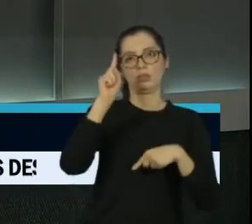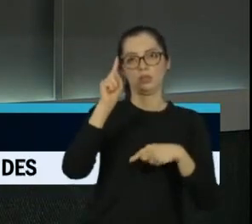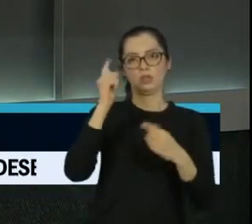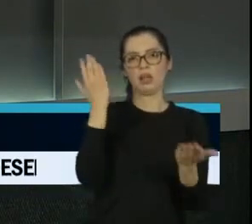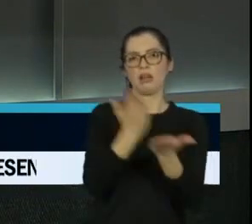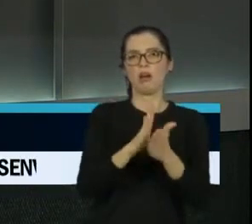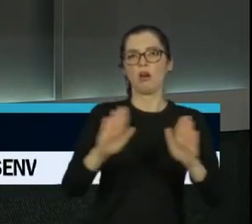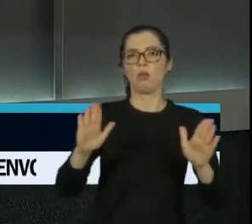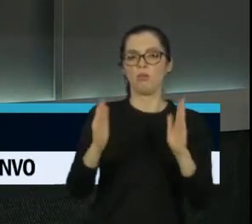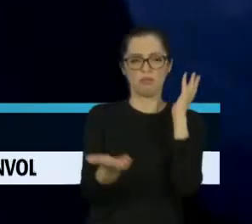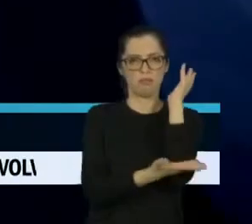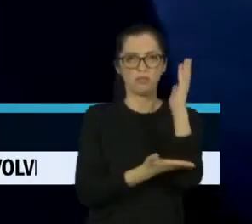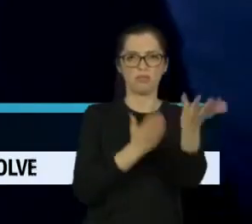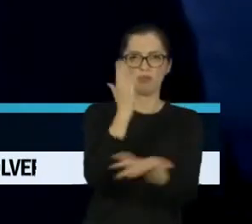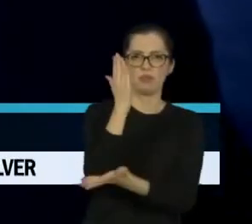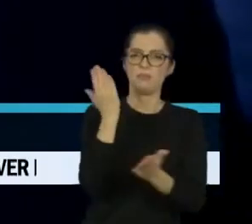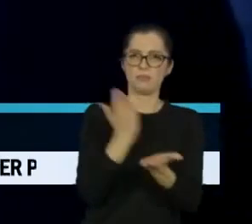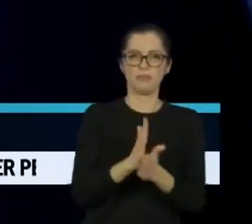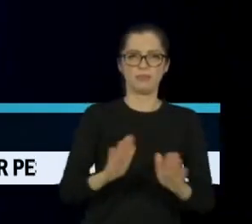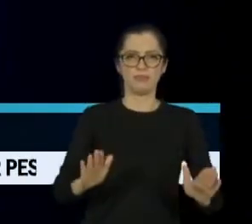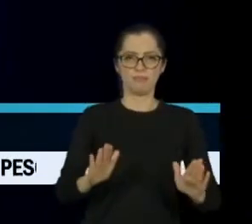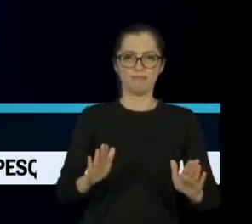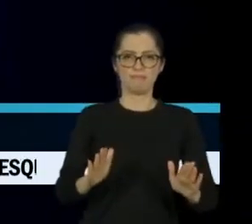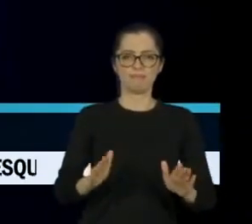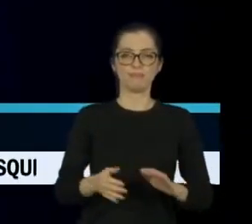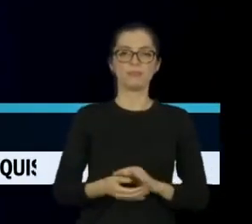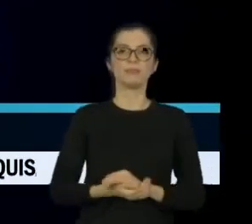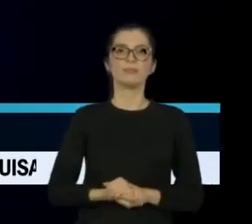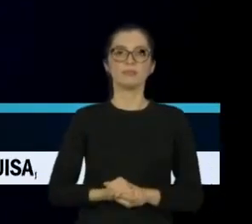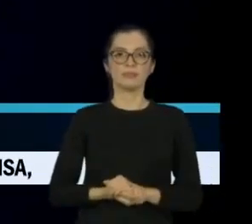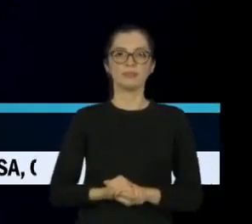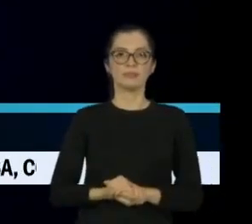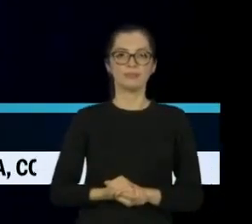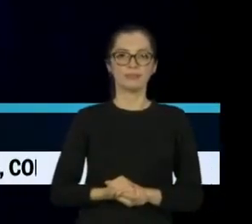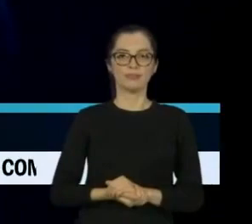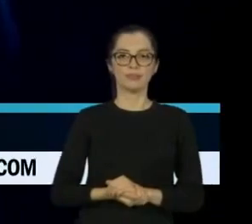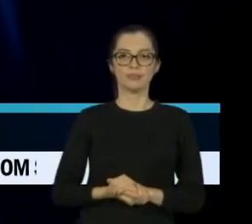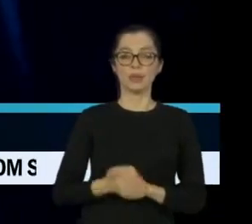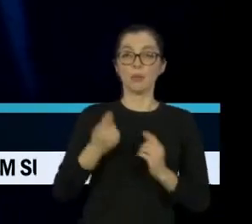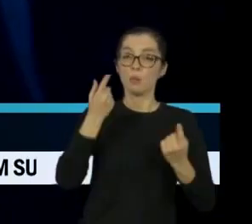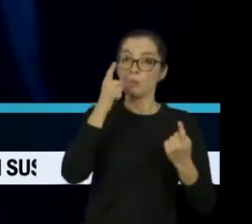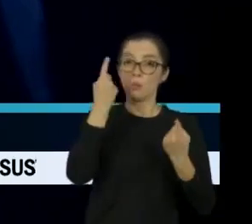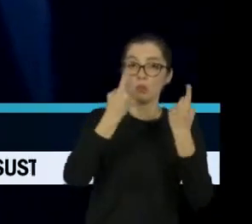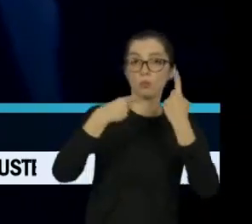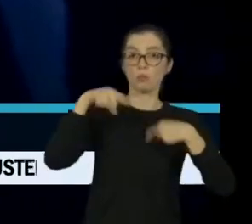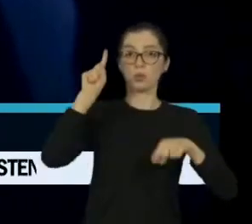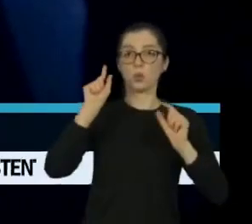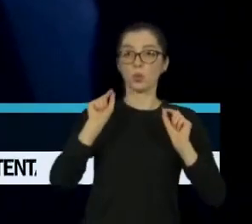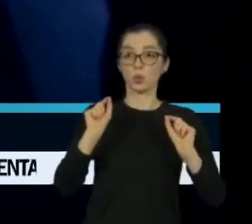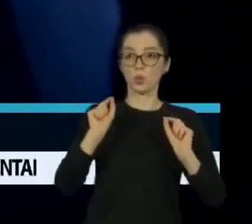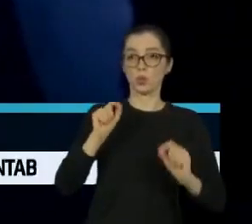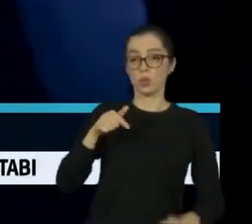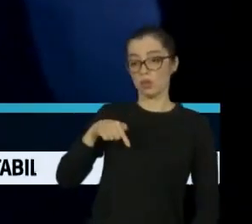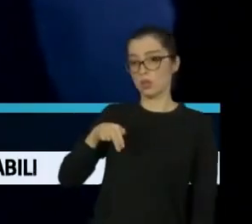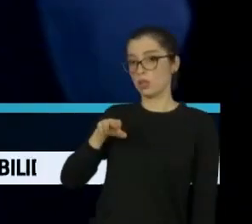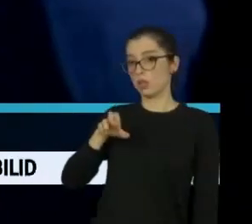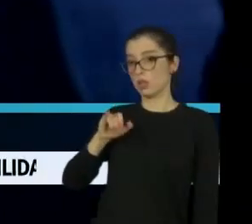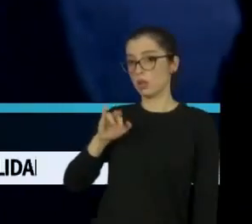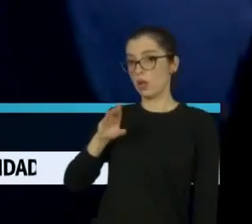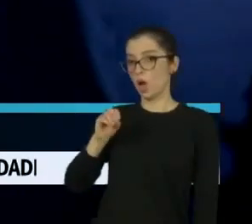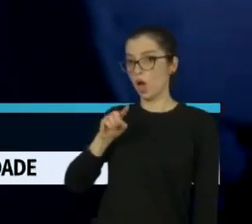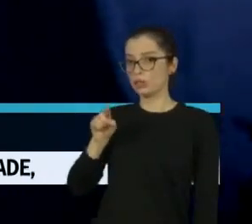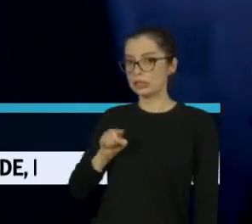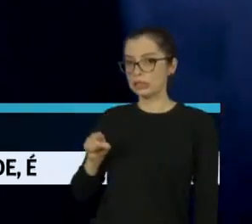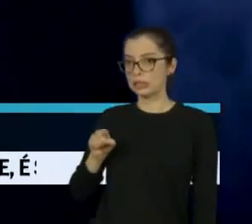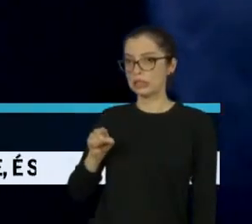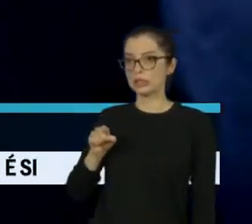do desmatamento ilegal. Em mais uma reviravolta do caso Fabrício Queiroz, o ministro do Supremo Tribunal Federal, Gilmar